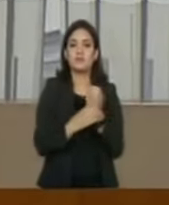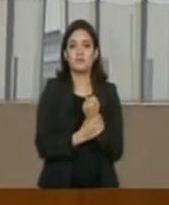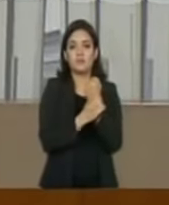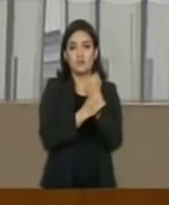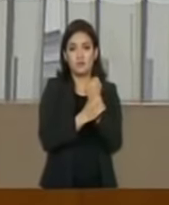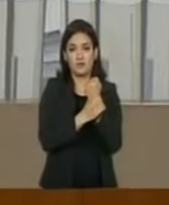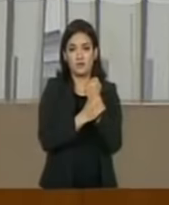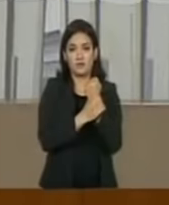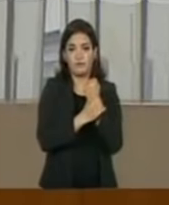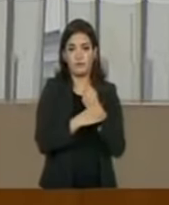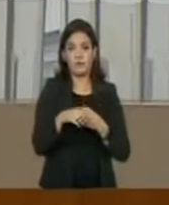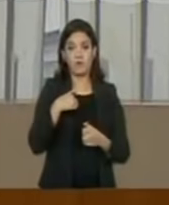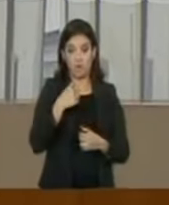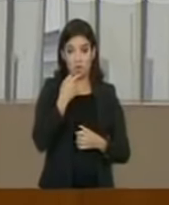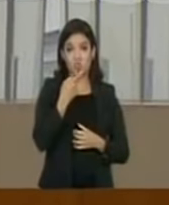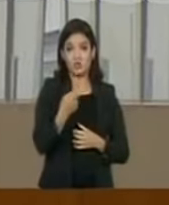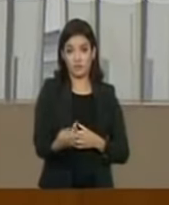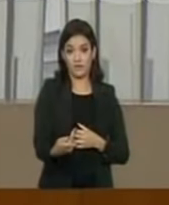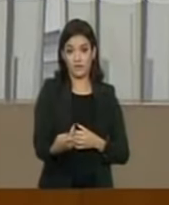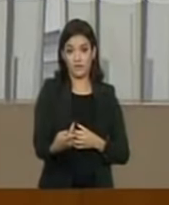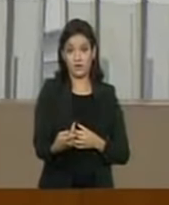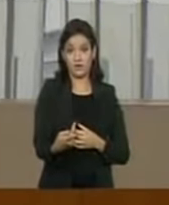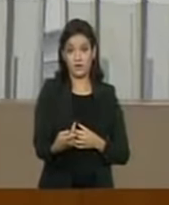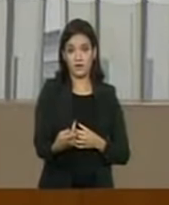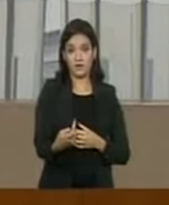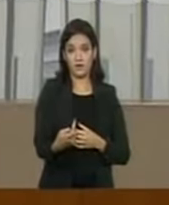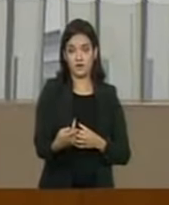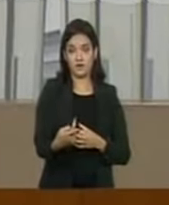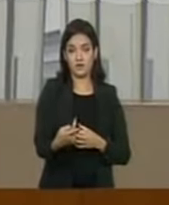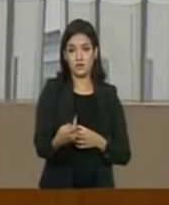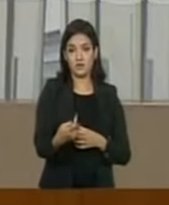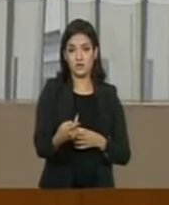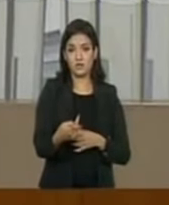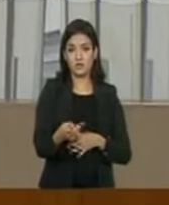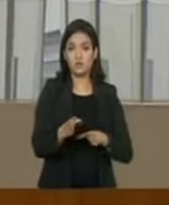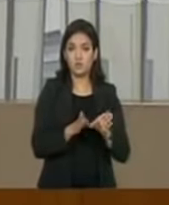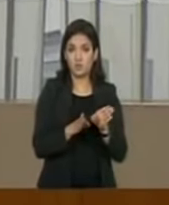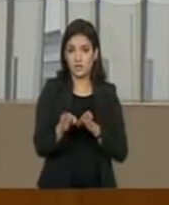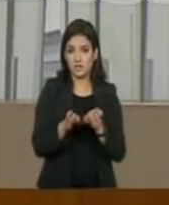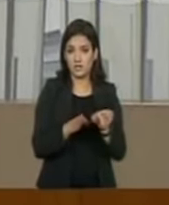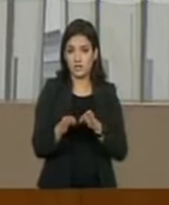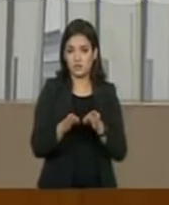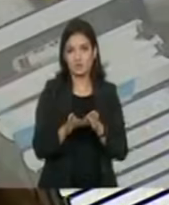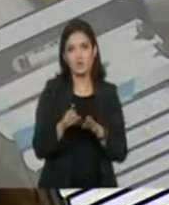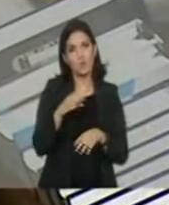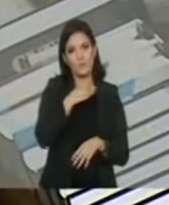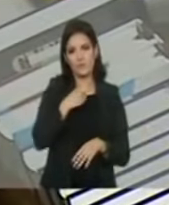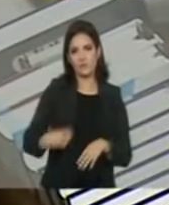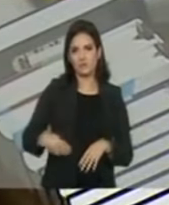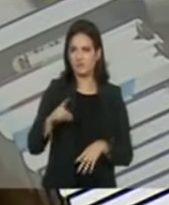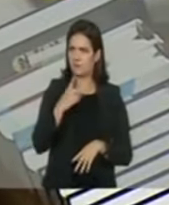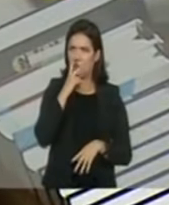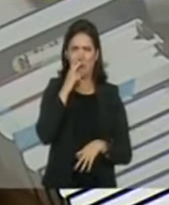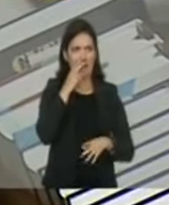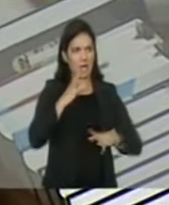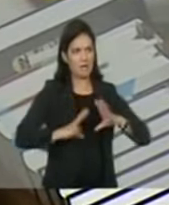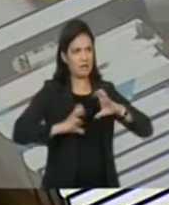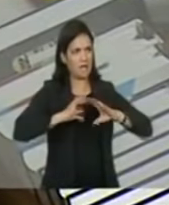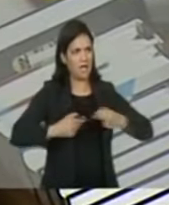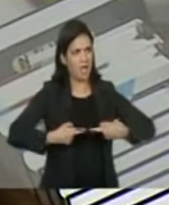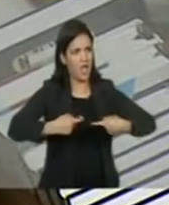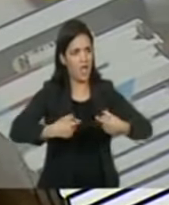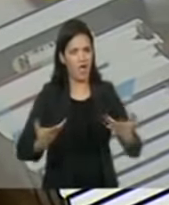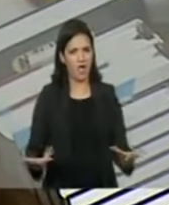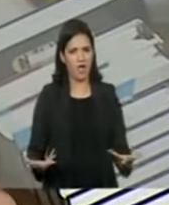isso estou falando em razão do acesso evidentemente que isso não desmerece a deus - de guerra pé presidente é isso